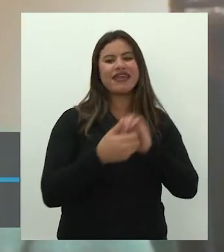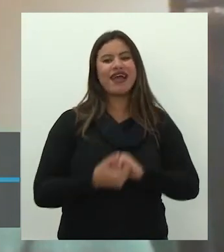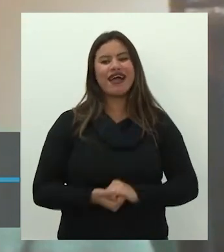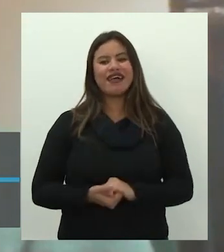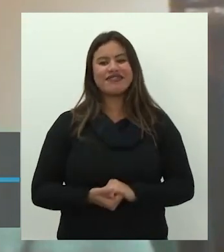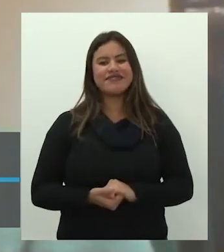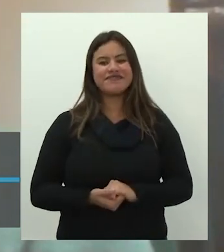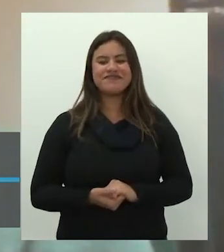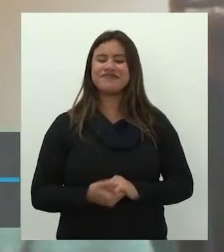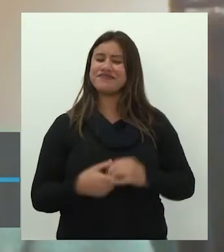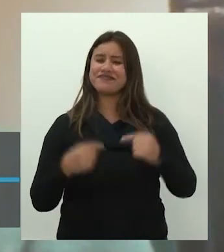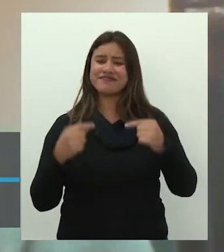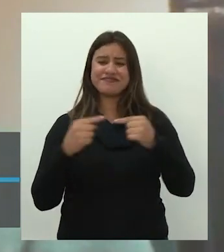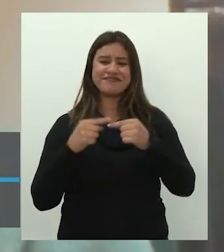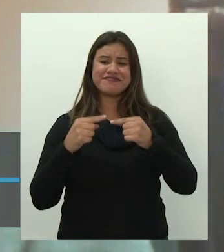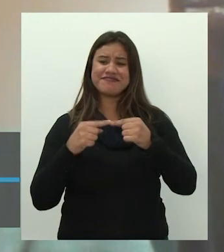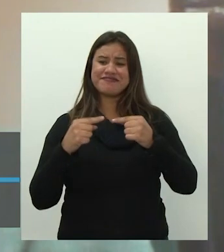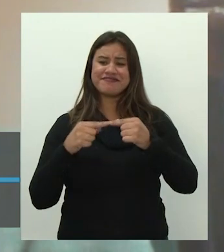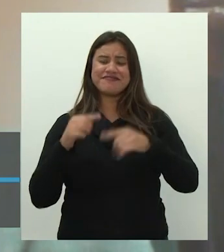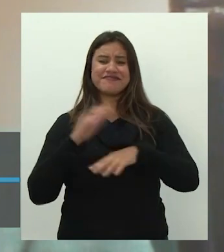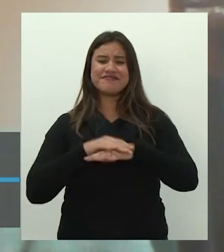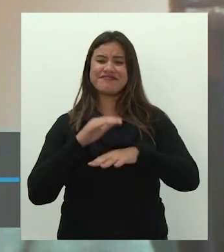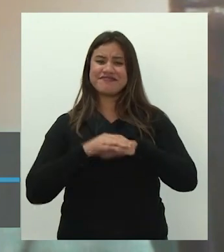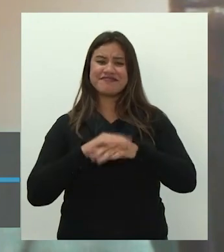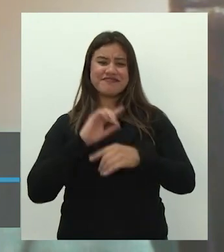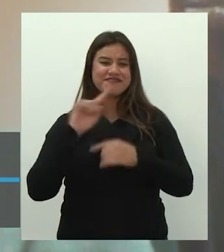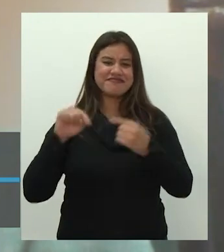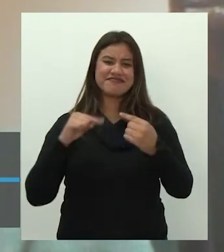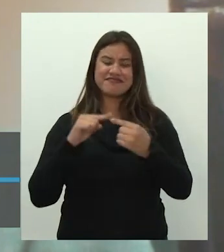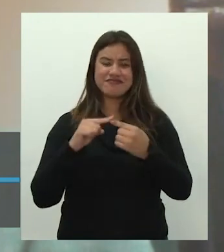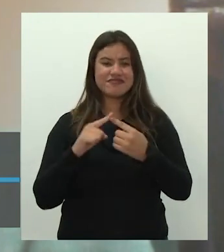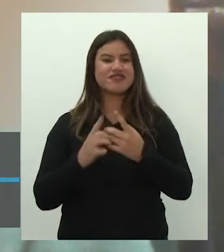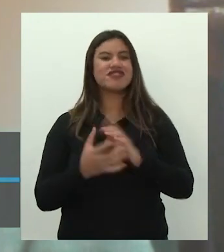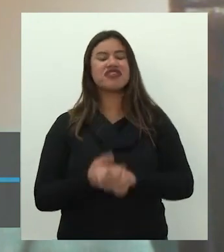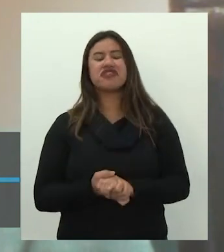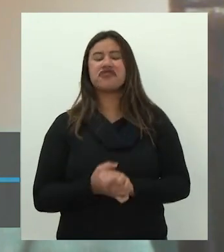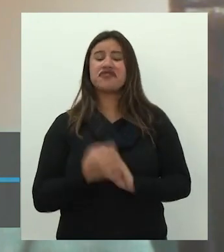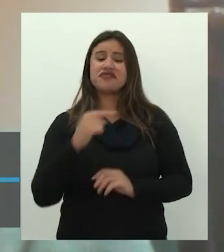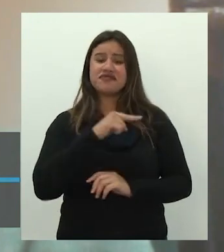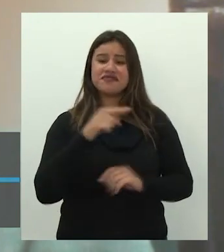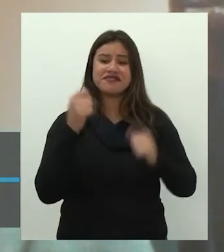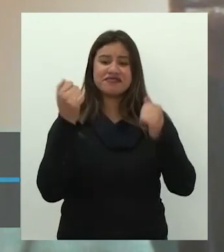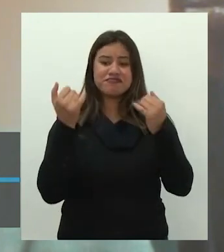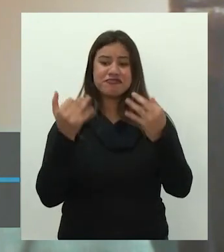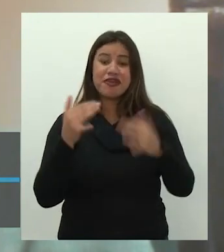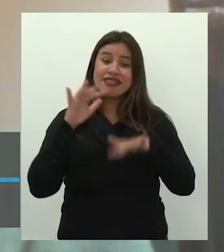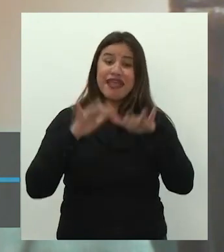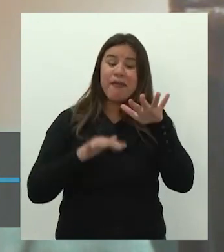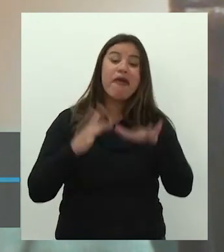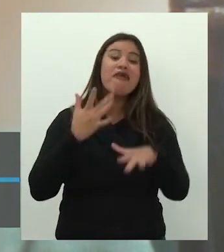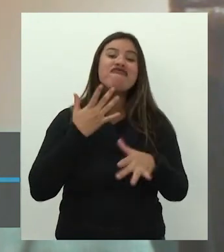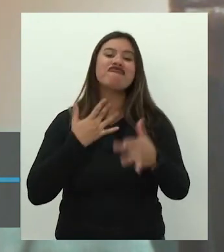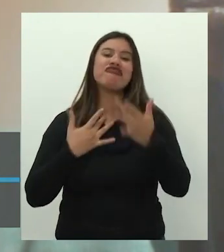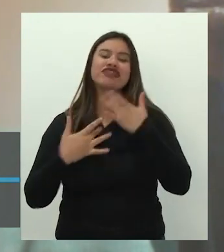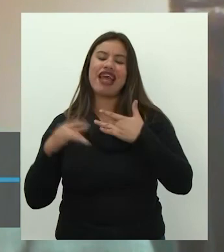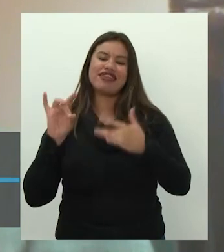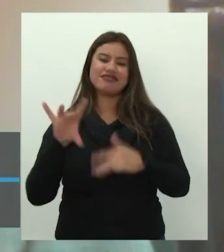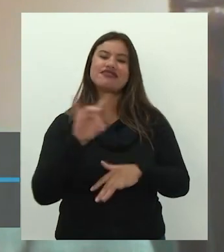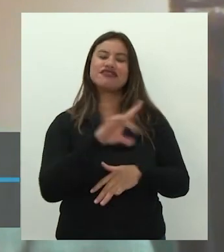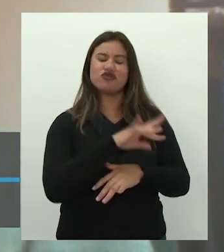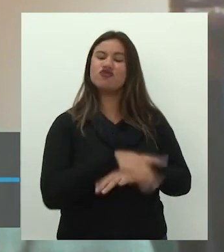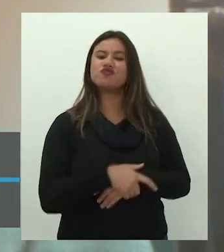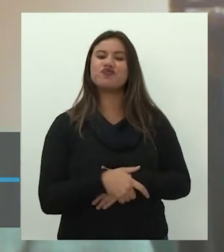bem, bem prática, né? Os objetivos e como você falou. Depende da boa vontade de cada uma.